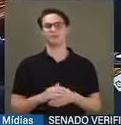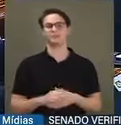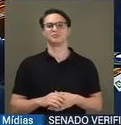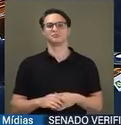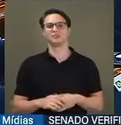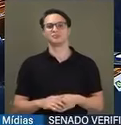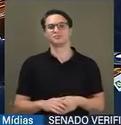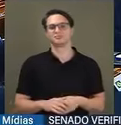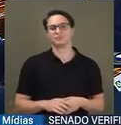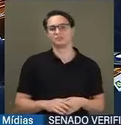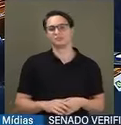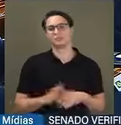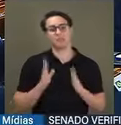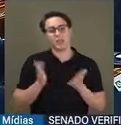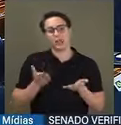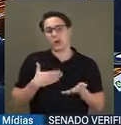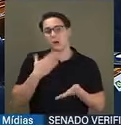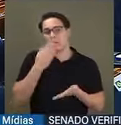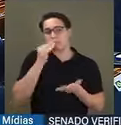Mas nós já estamos desmoralizados.